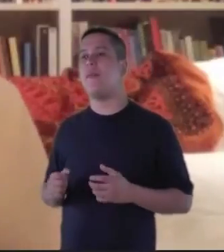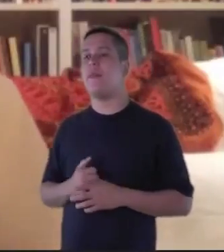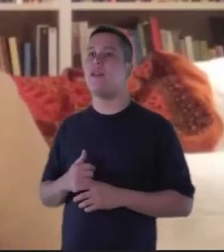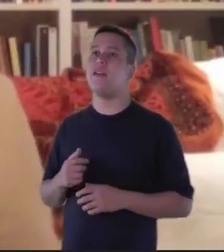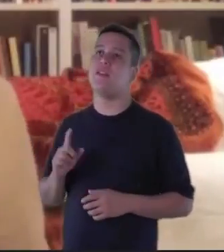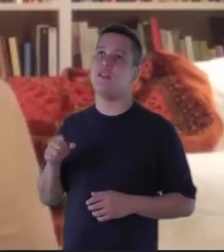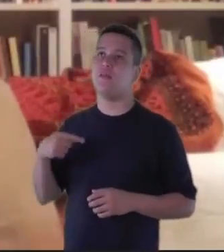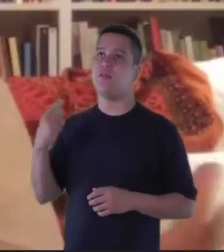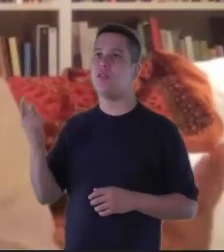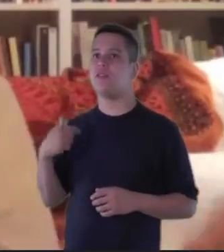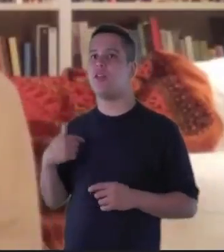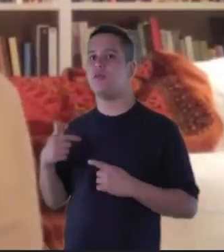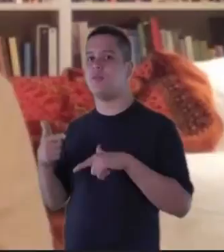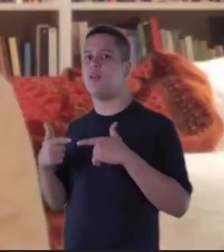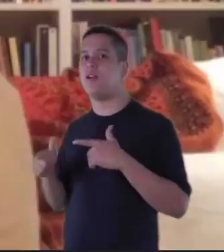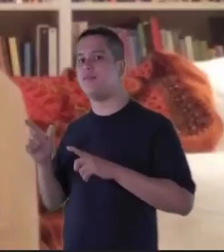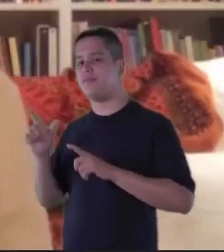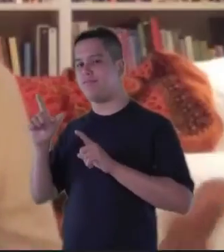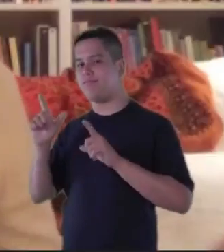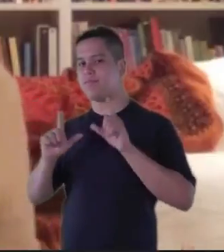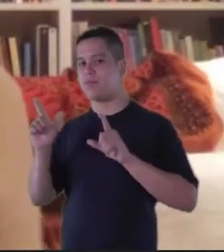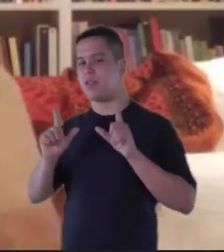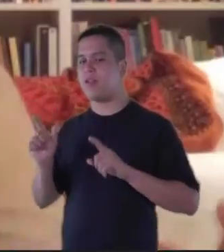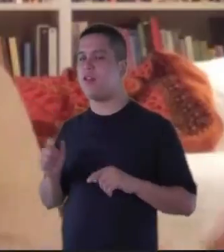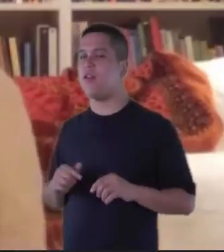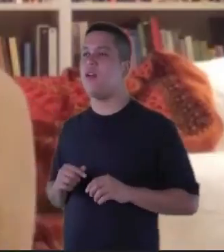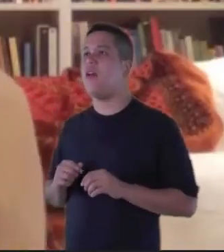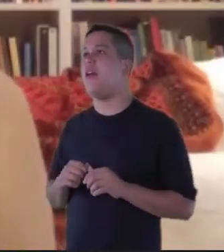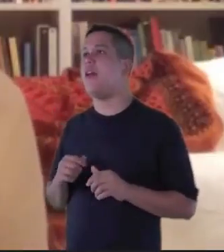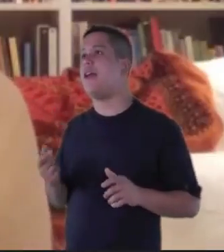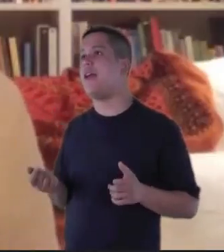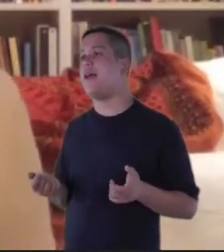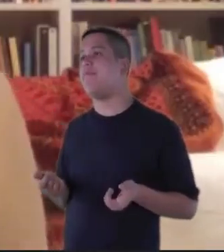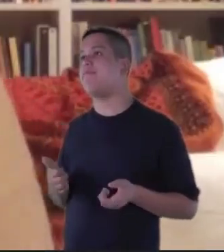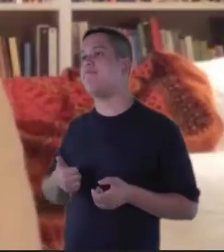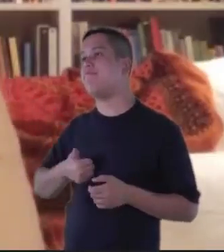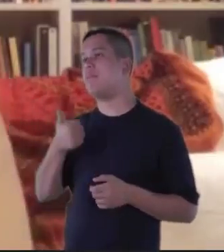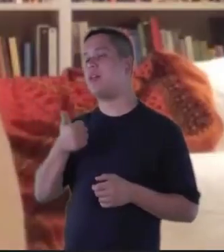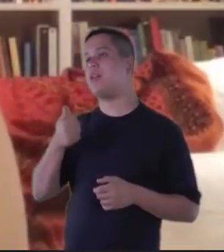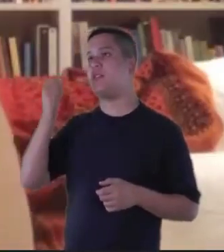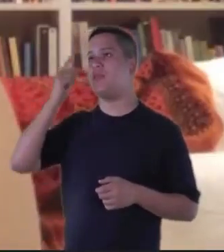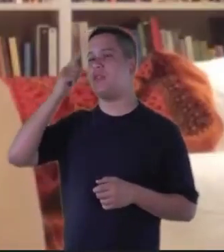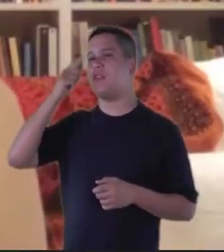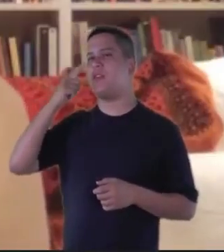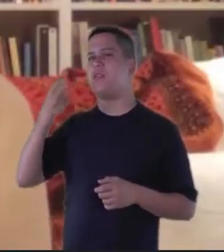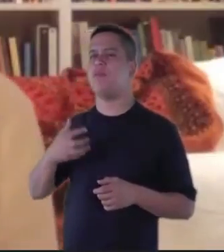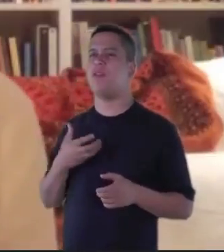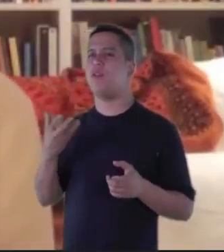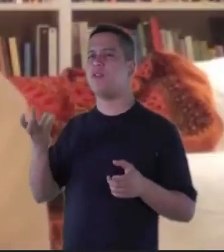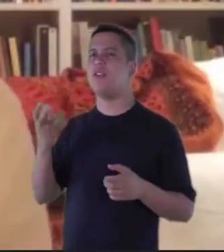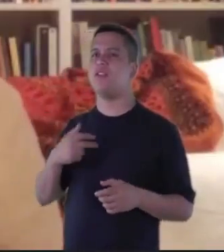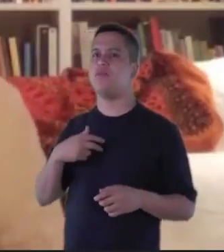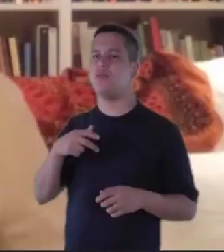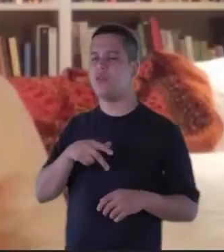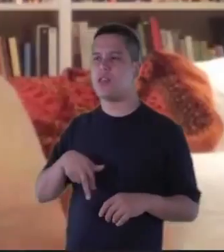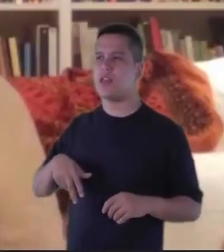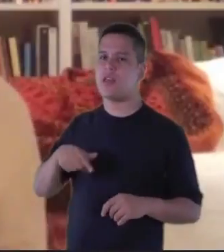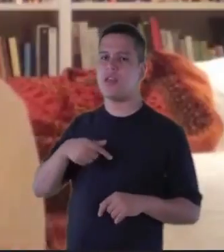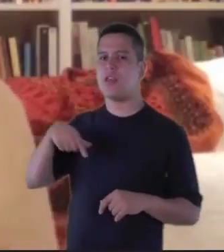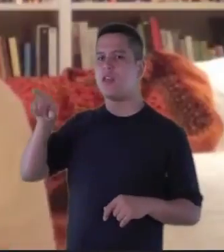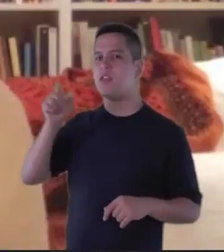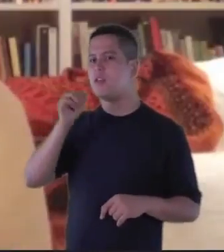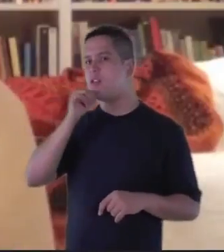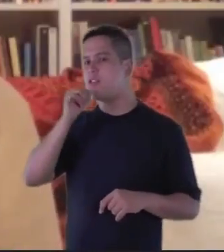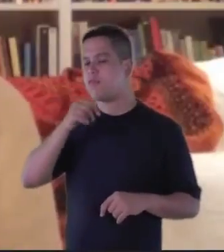atriz, e foi a primeira coisa que me veio na cabeça, realmente era a vontade ali de subir no palco que nem aquelas pessoas que estavam ali, de